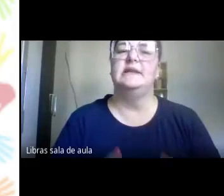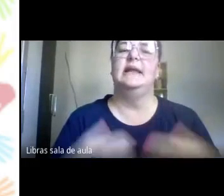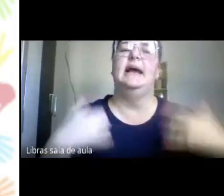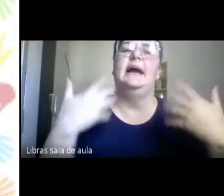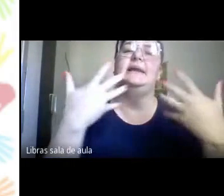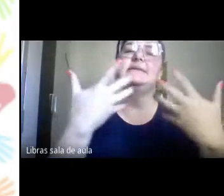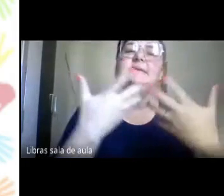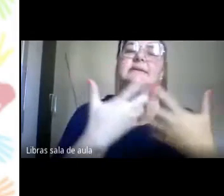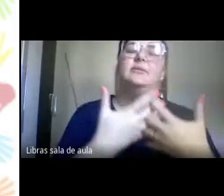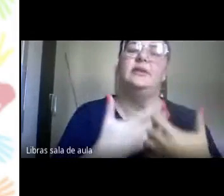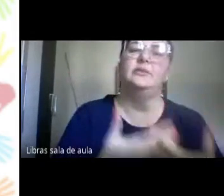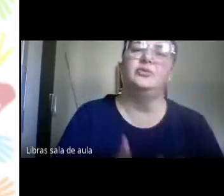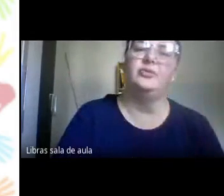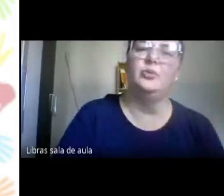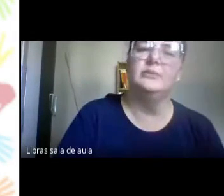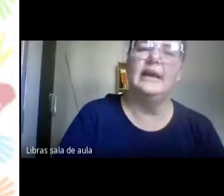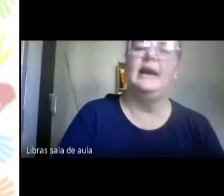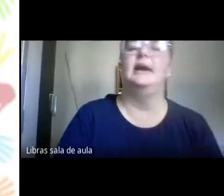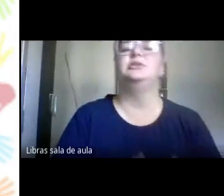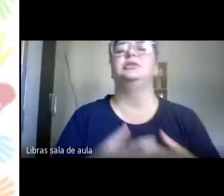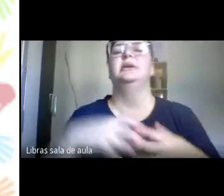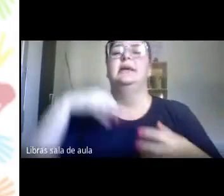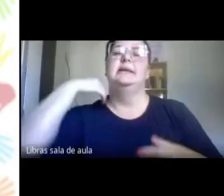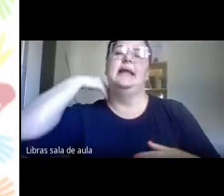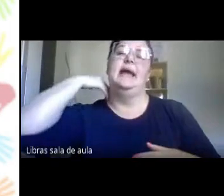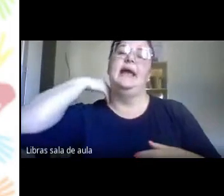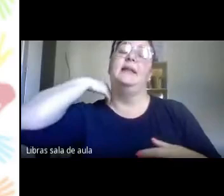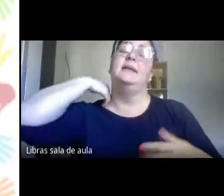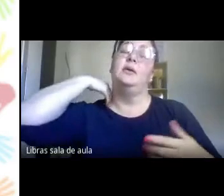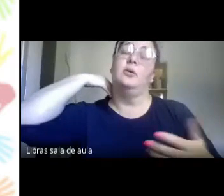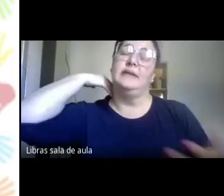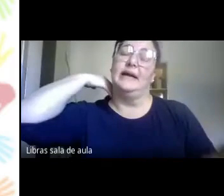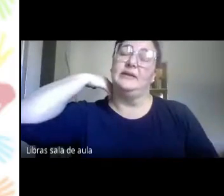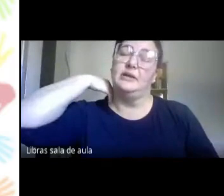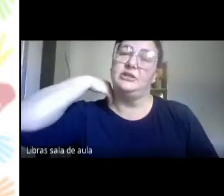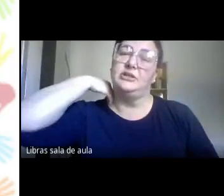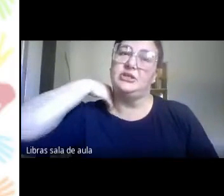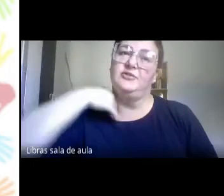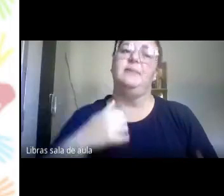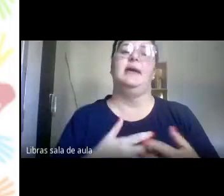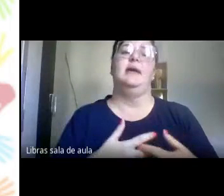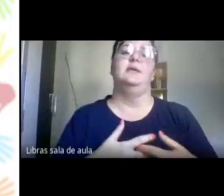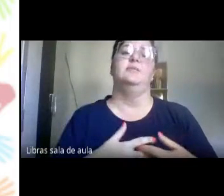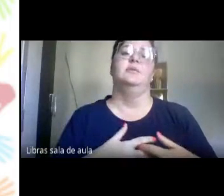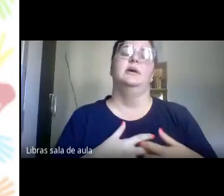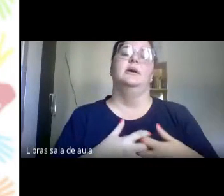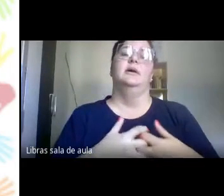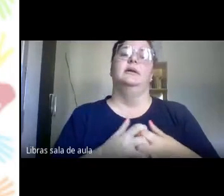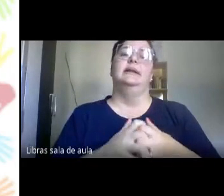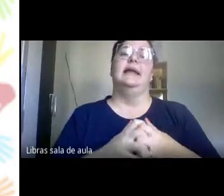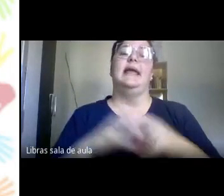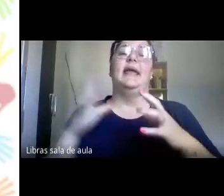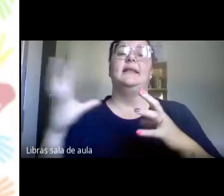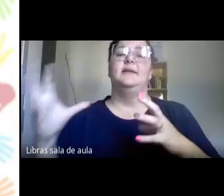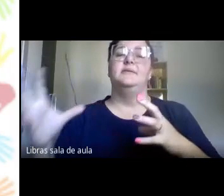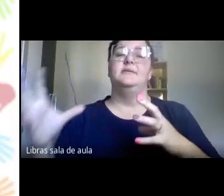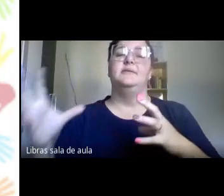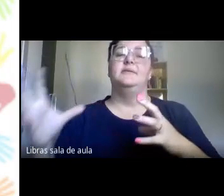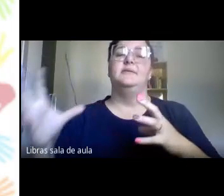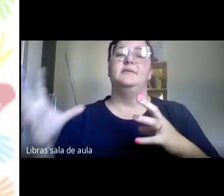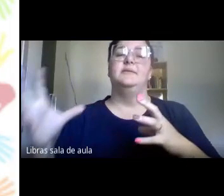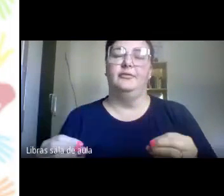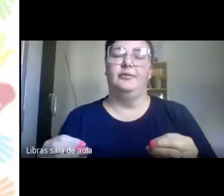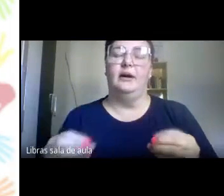os sinais, se estão tendo dificuldade, né? Entre em contato com a gente via e-mail, né? Quem ainda não